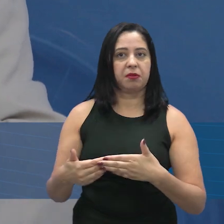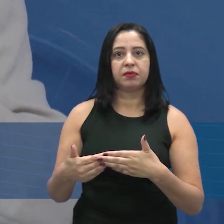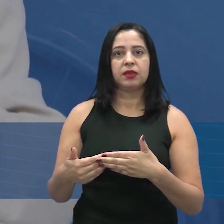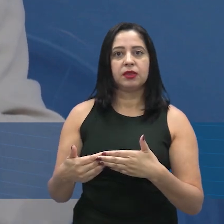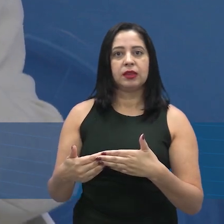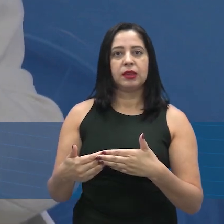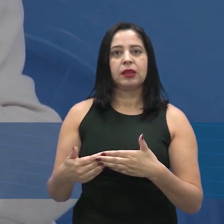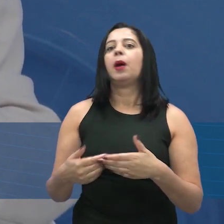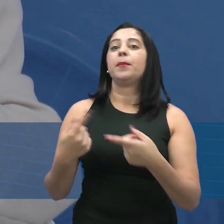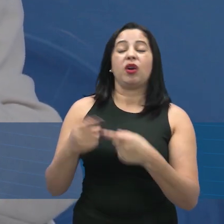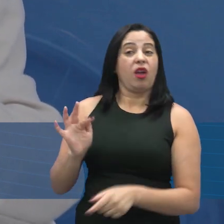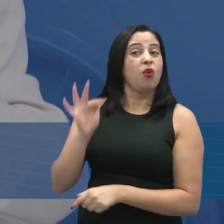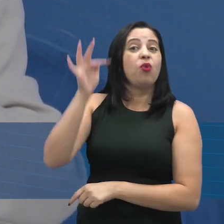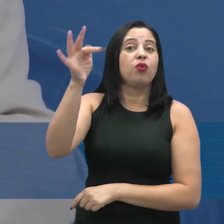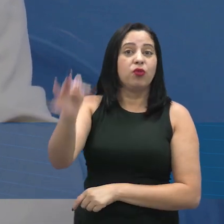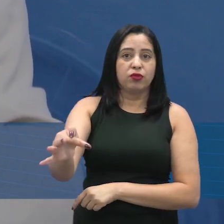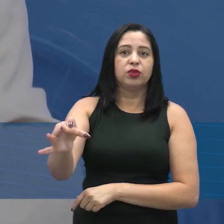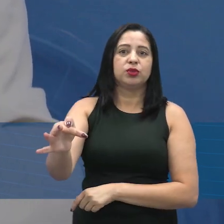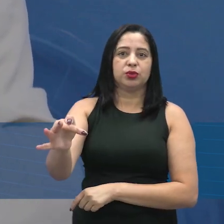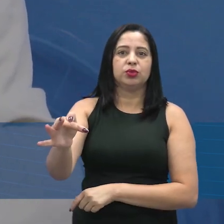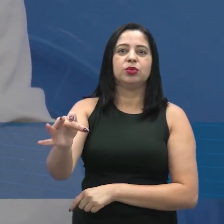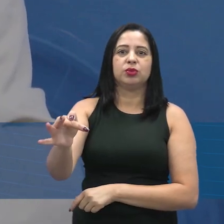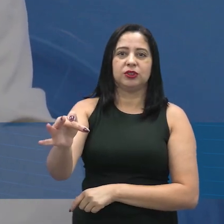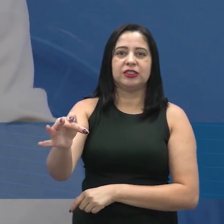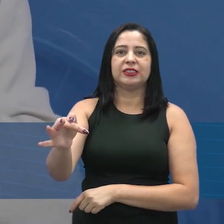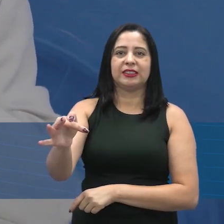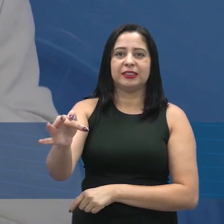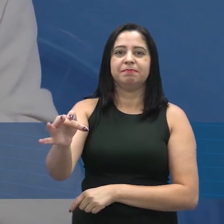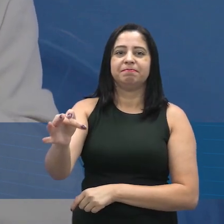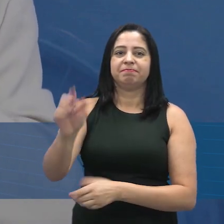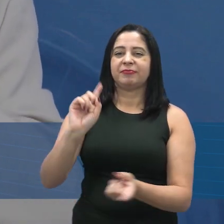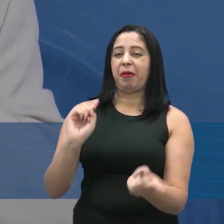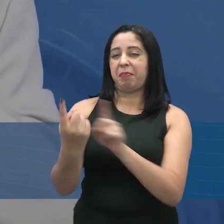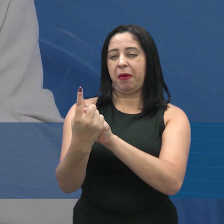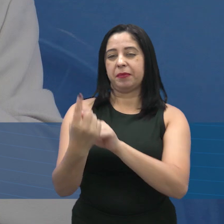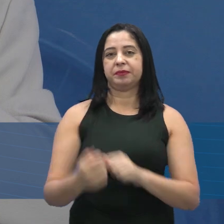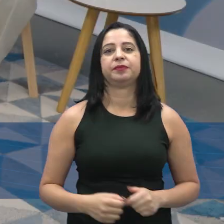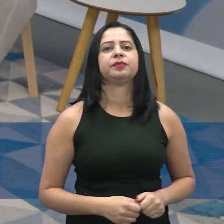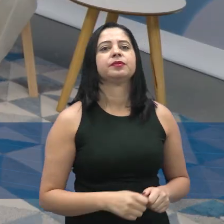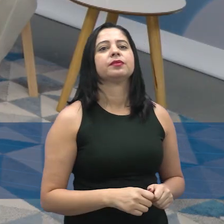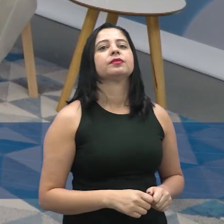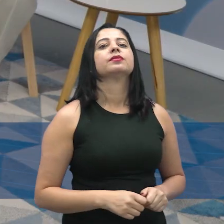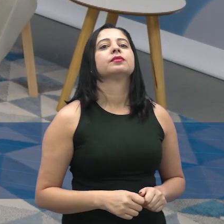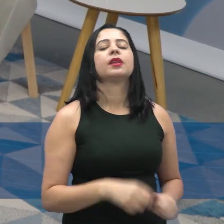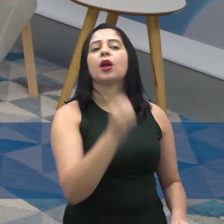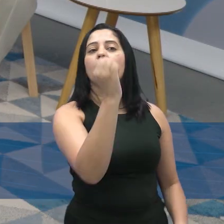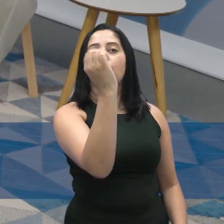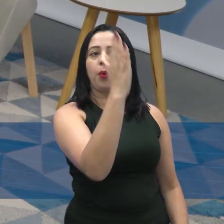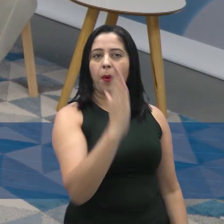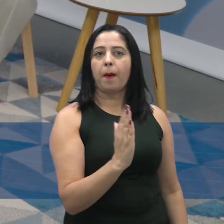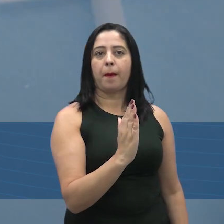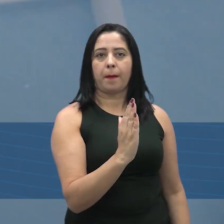a gente não colher no futuro uma distorção que a gente não esperava. Professor, rapidamente, né? O Brasil, desde a